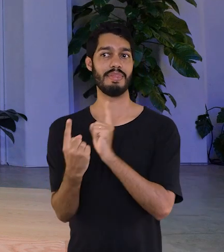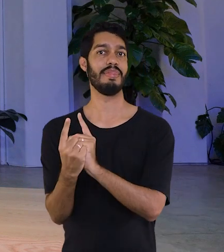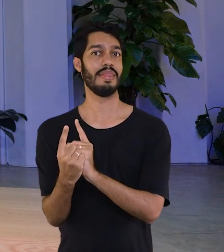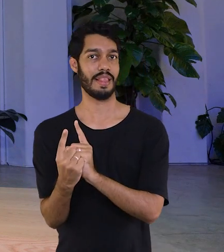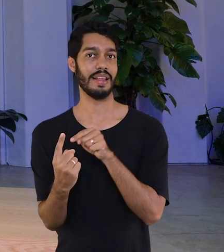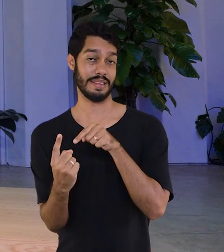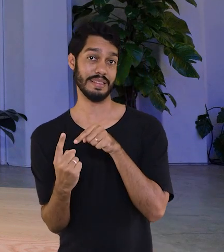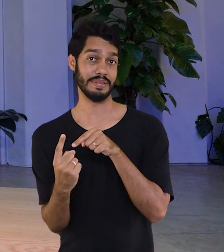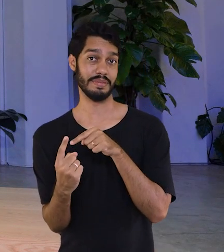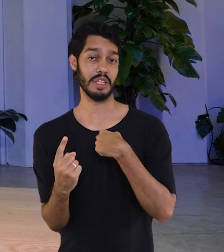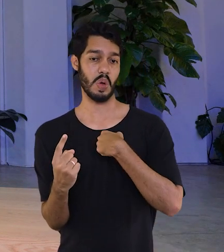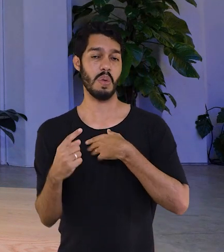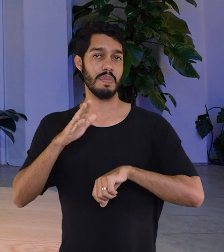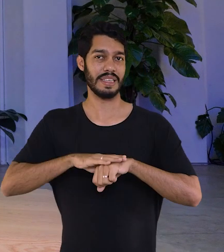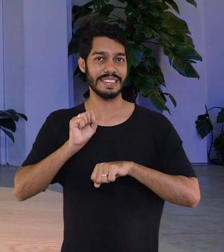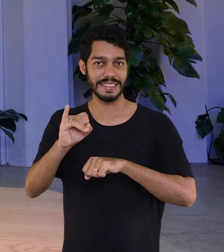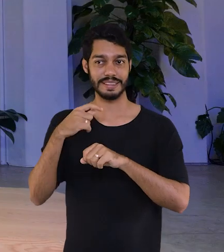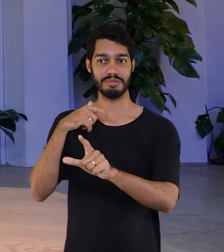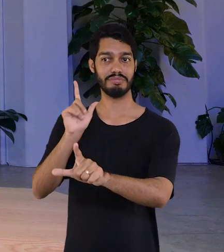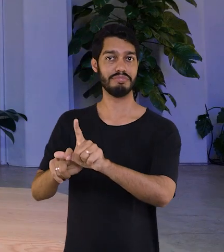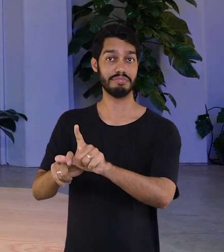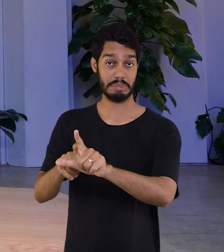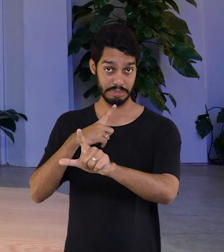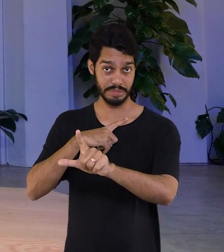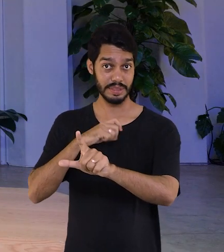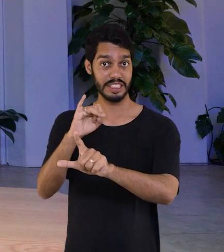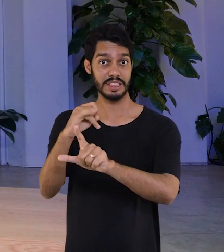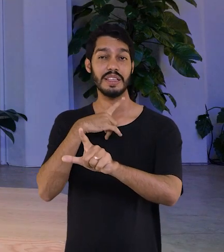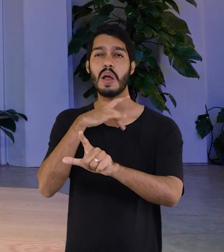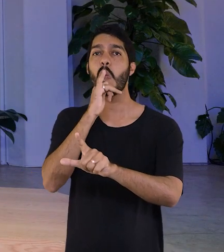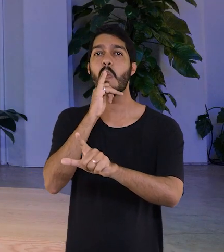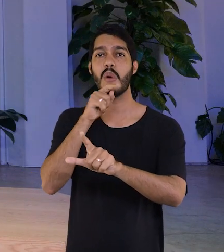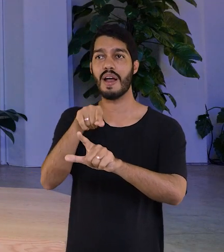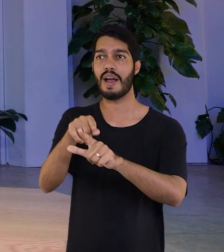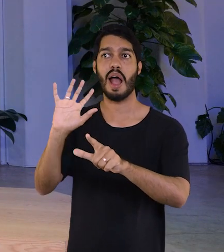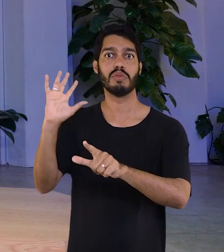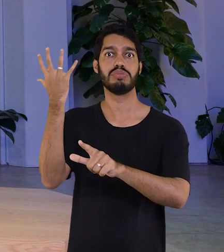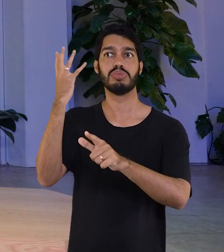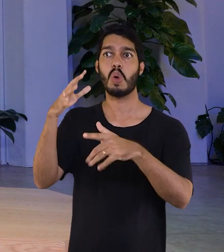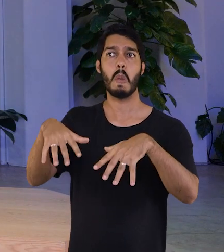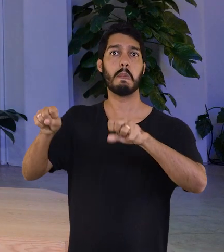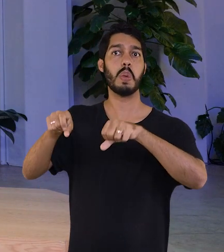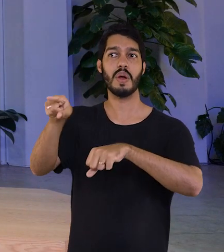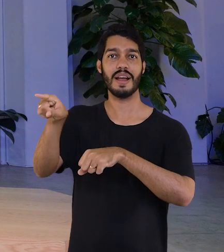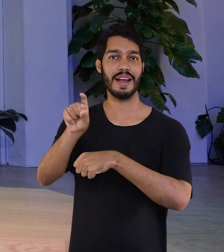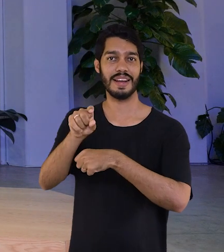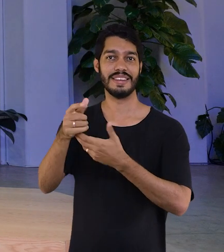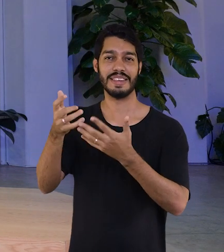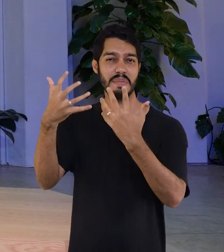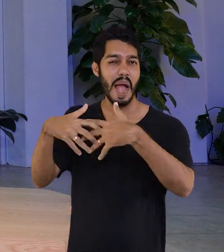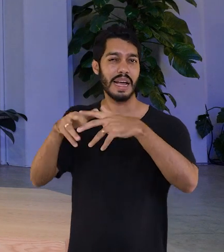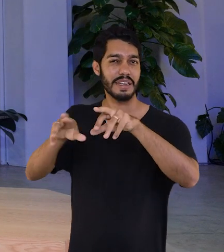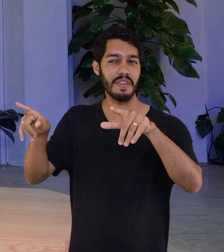maior, na minha visão, ainda é necessário ter. Porque se a gente depender da IA para tudo, é aquilo. Quando houver o apagão, eu acredito muito que